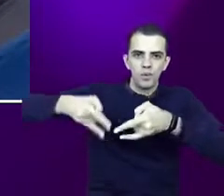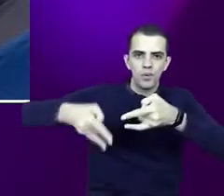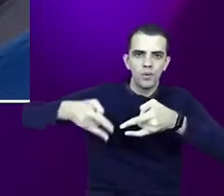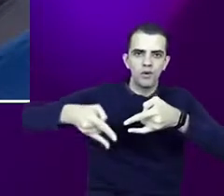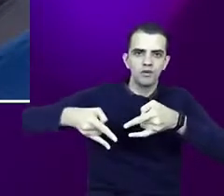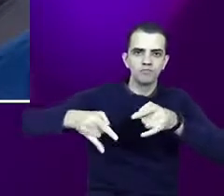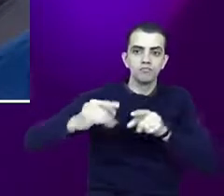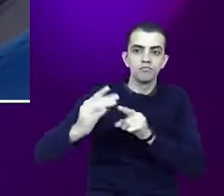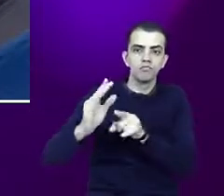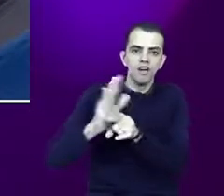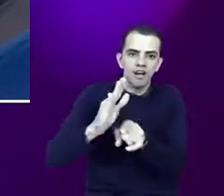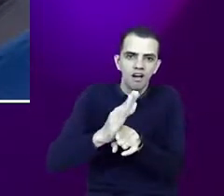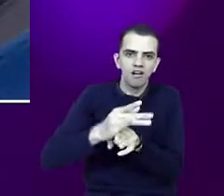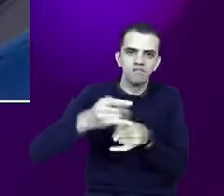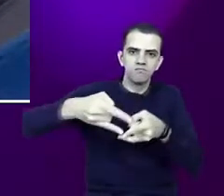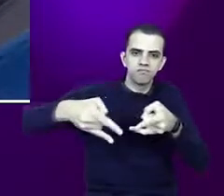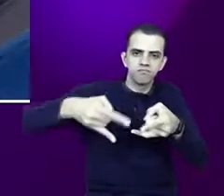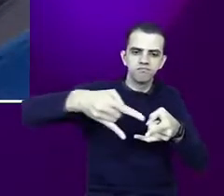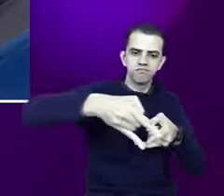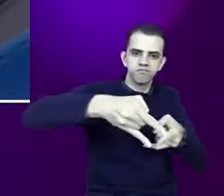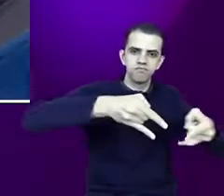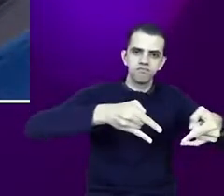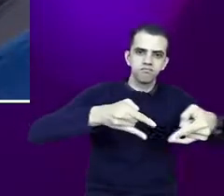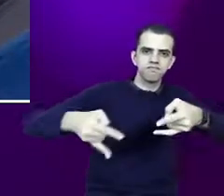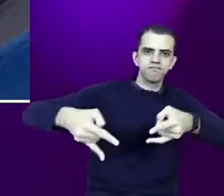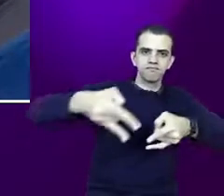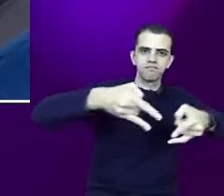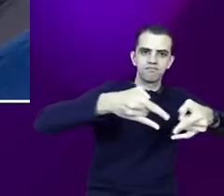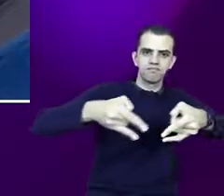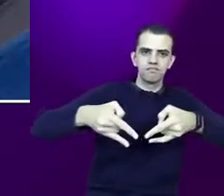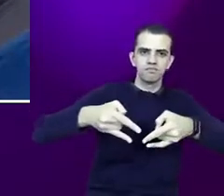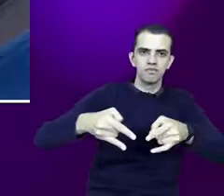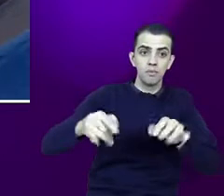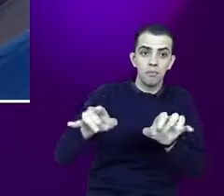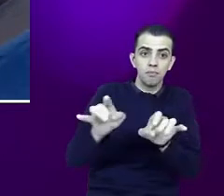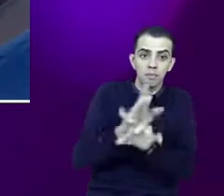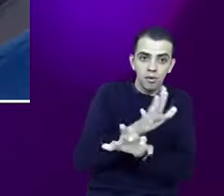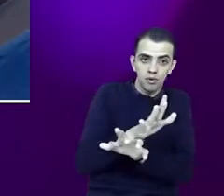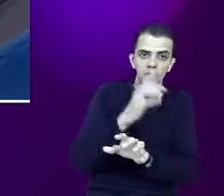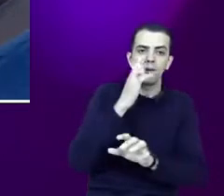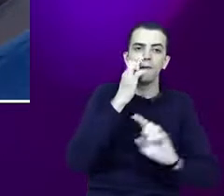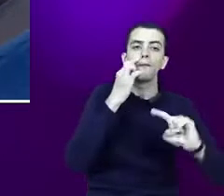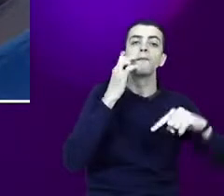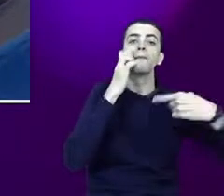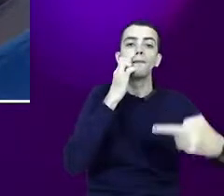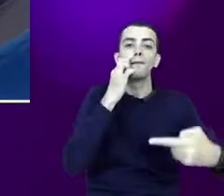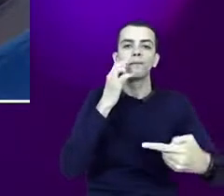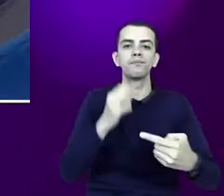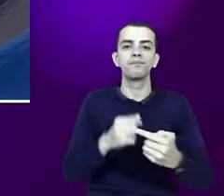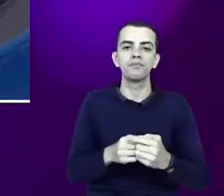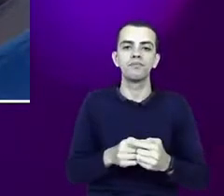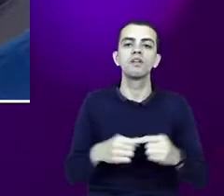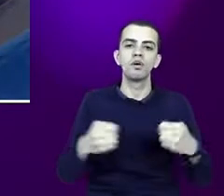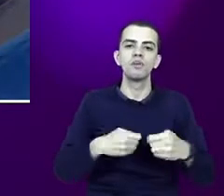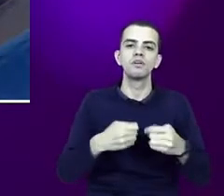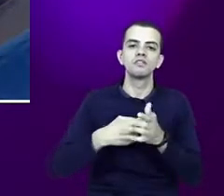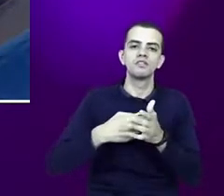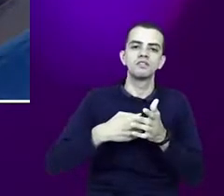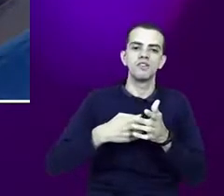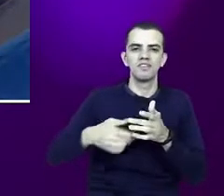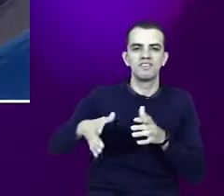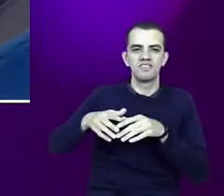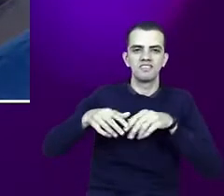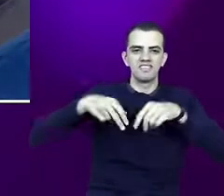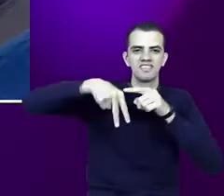ele participa de forma efetiva da cirurgia, né, com o braço robótico, a gente parte para a realização da fresagem do fêmur, a